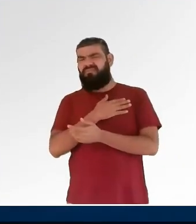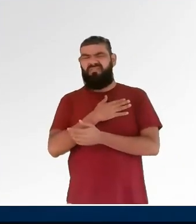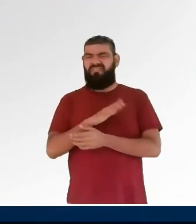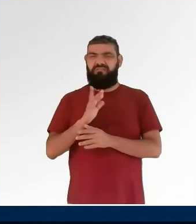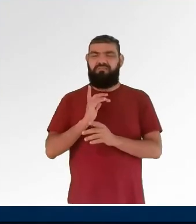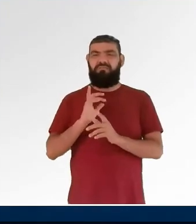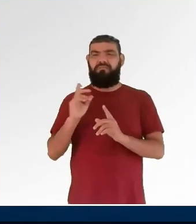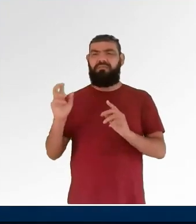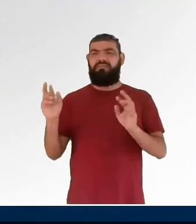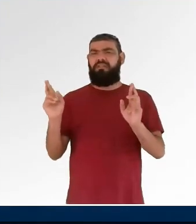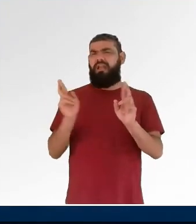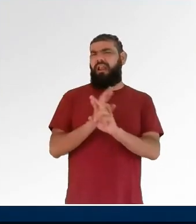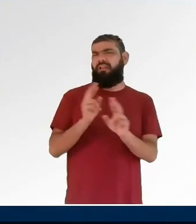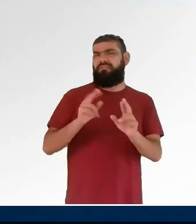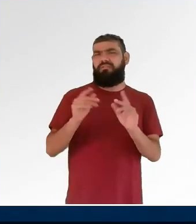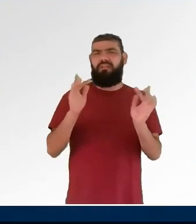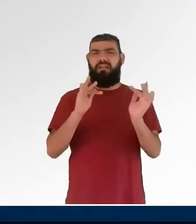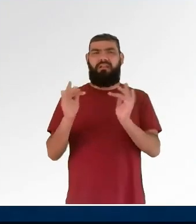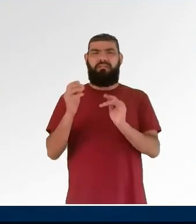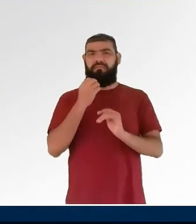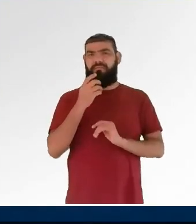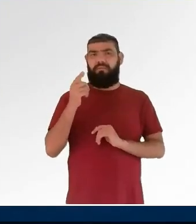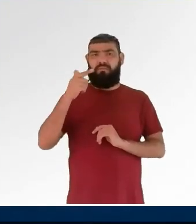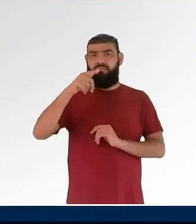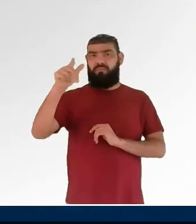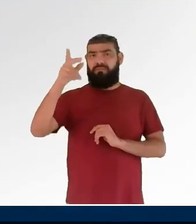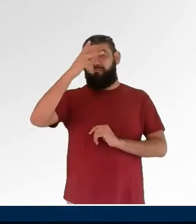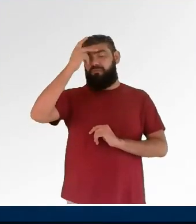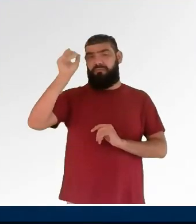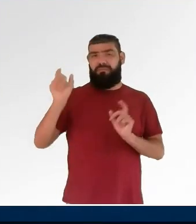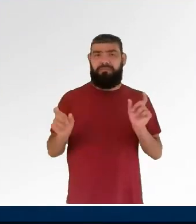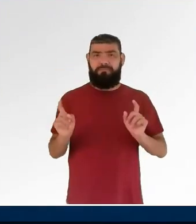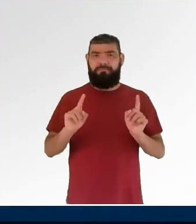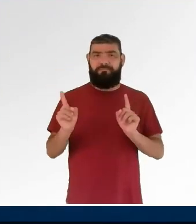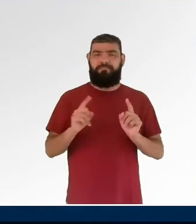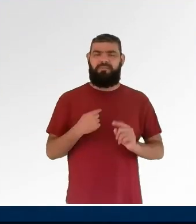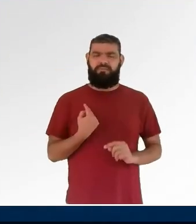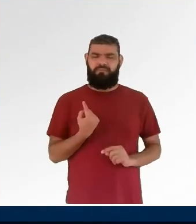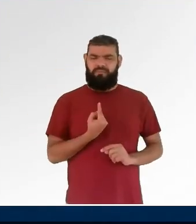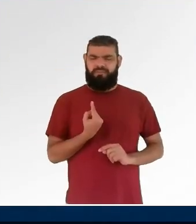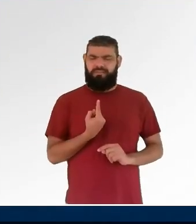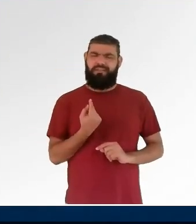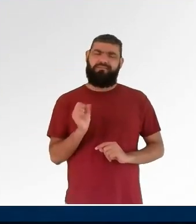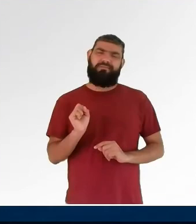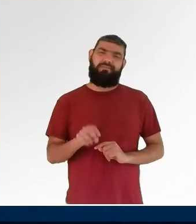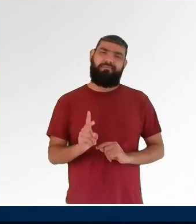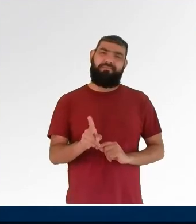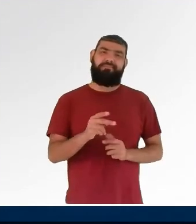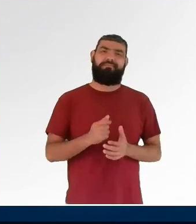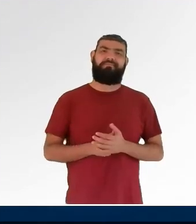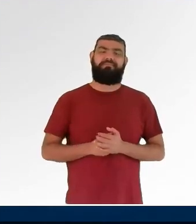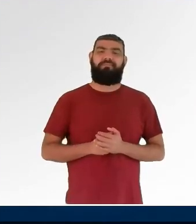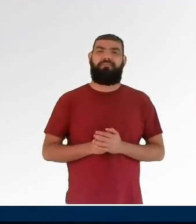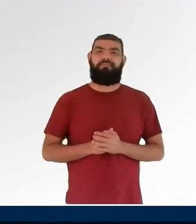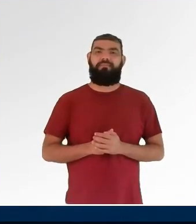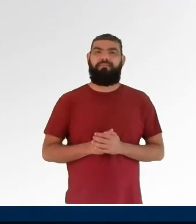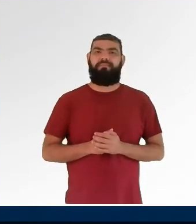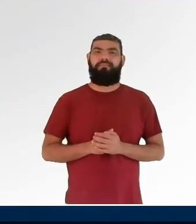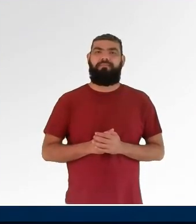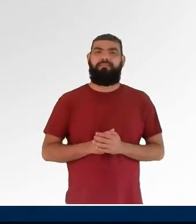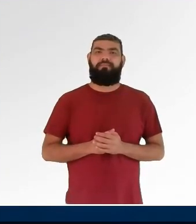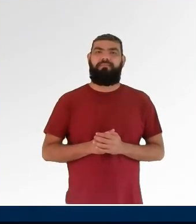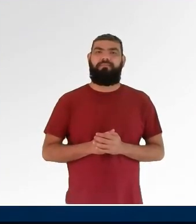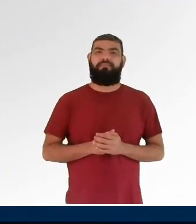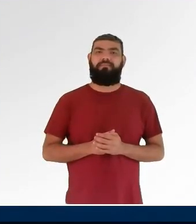relacionar tanto e tão bem com outras pessoas. São solitários, vamos dizer assim. Entretanto, a vida deles vai